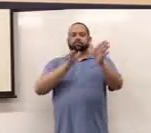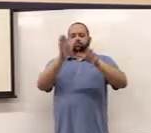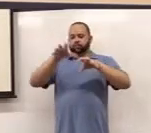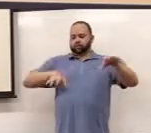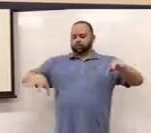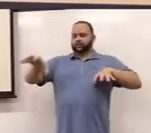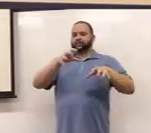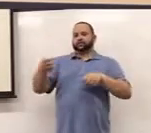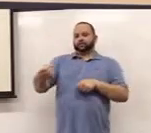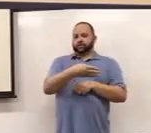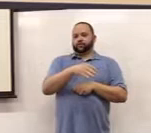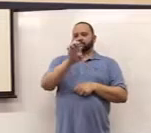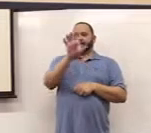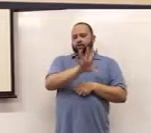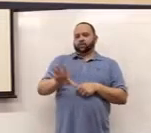redesenho da Europa.